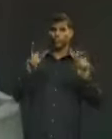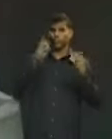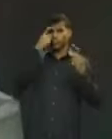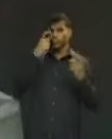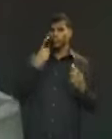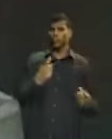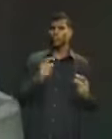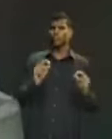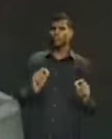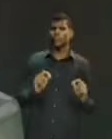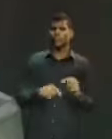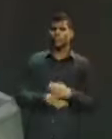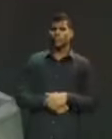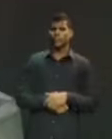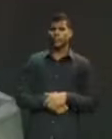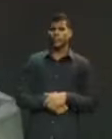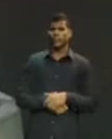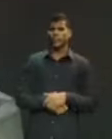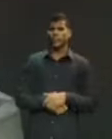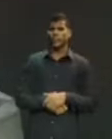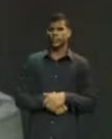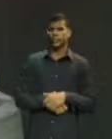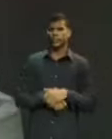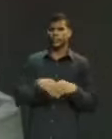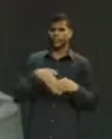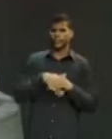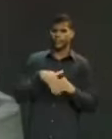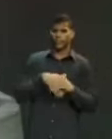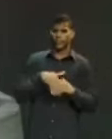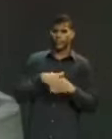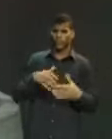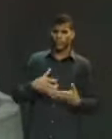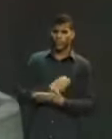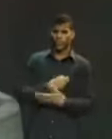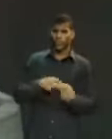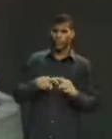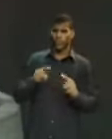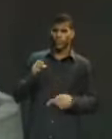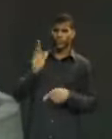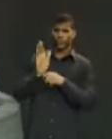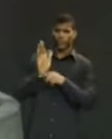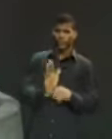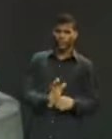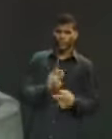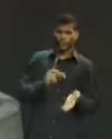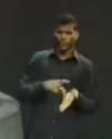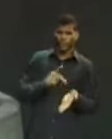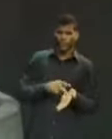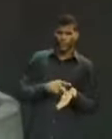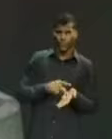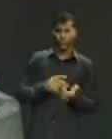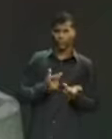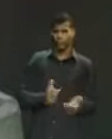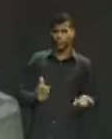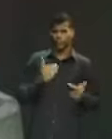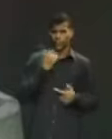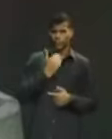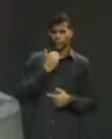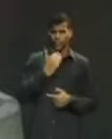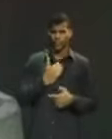tema para ter voto, mas, na verdade, tem baixíssima contribuição no enfrentamento à violência, do ponto de